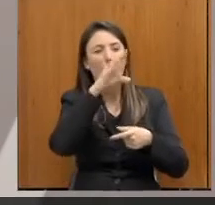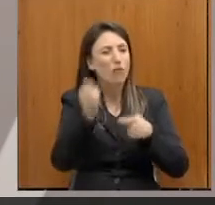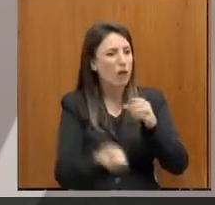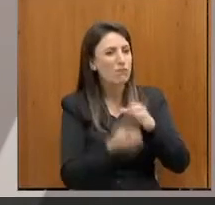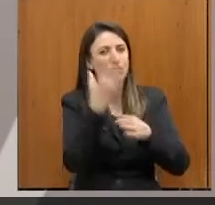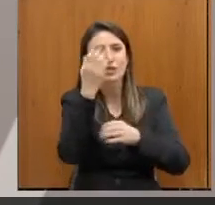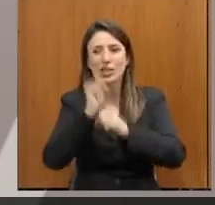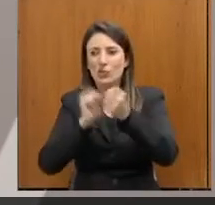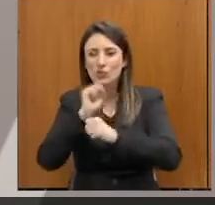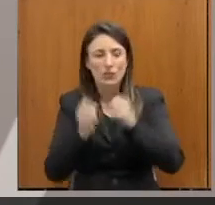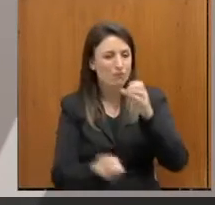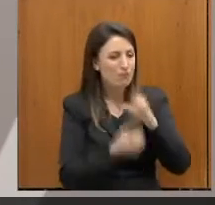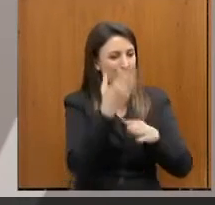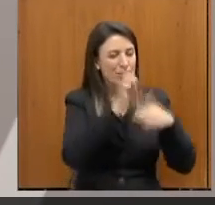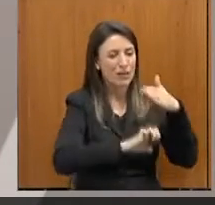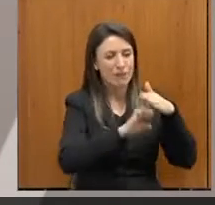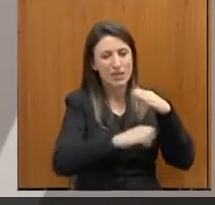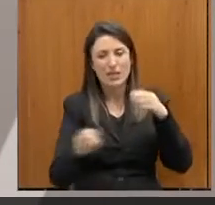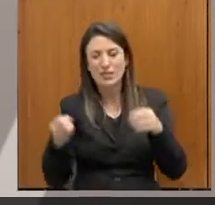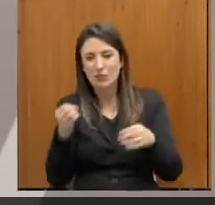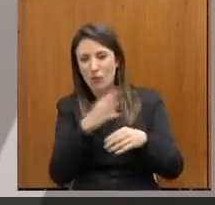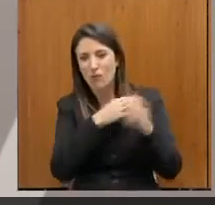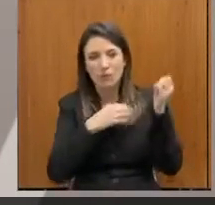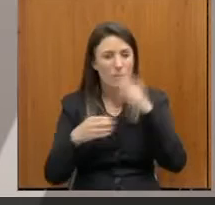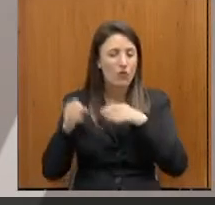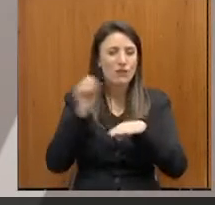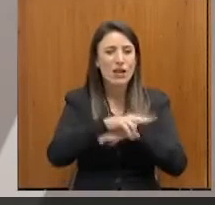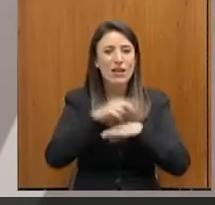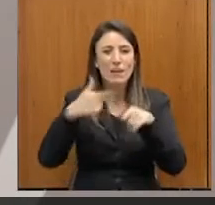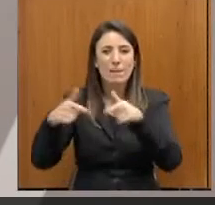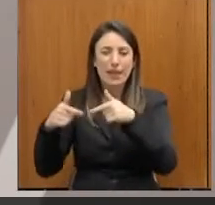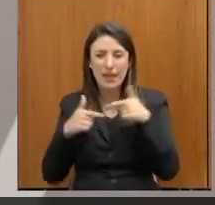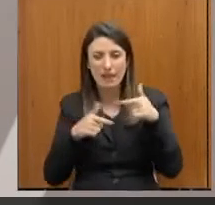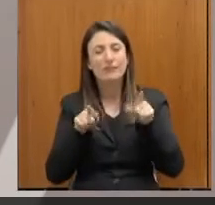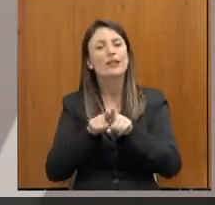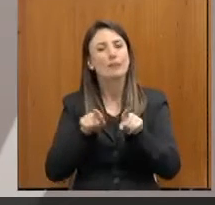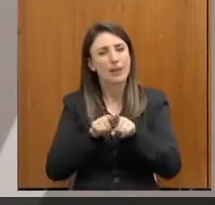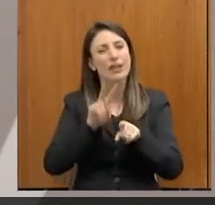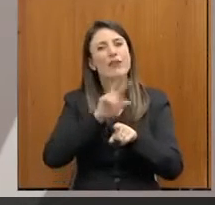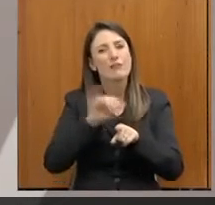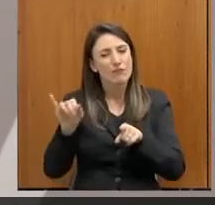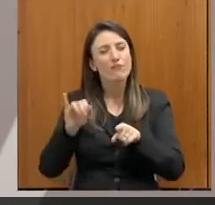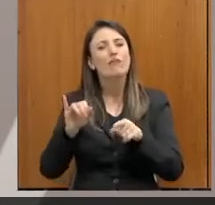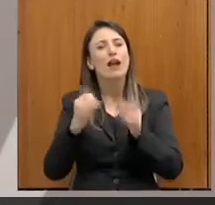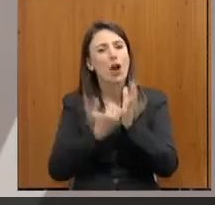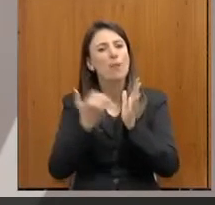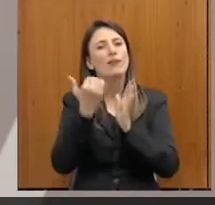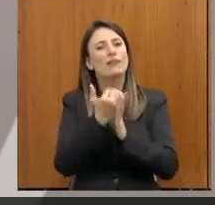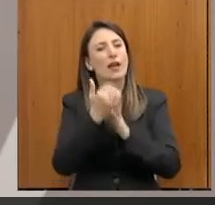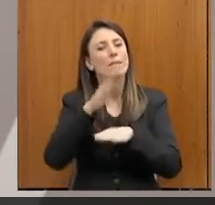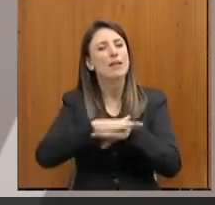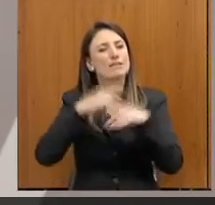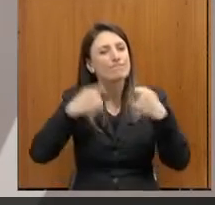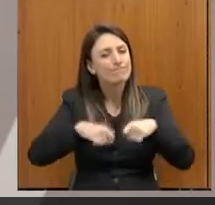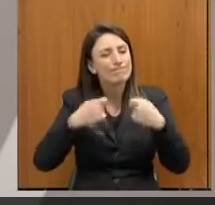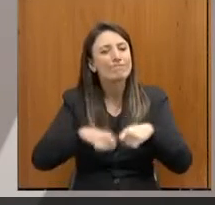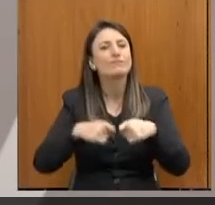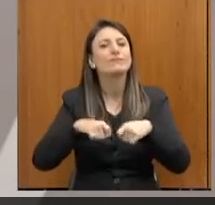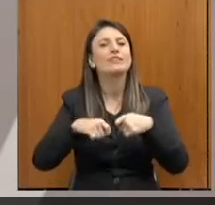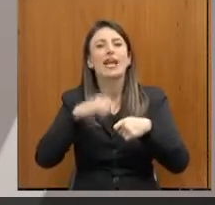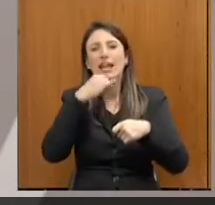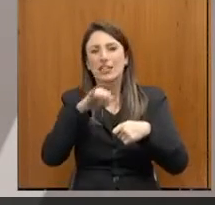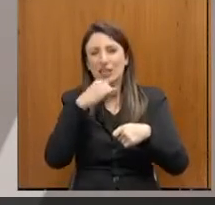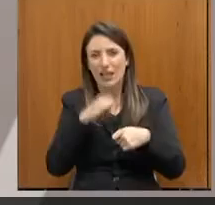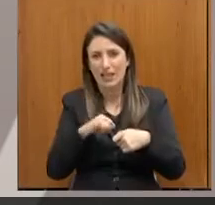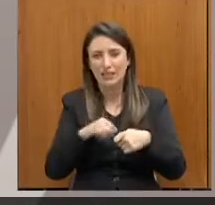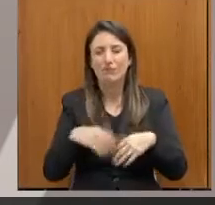novos Empreendimentos de novos empregos gerados também uma nova demanda por energia elétricas quanto a isso não resta dúvida e a